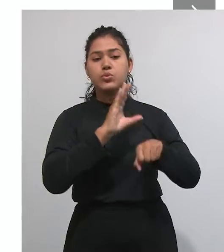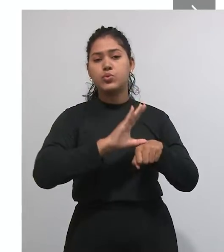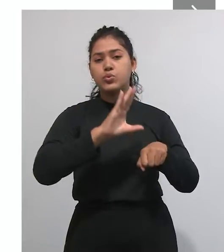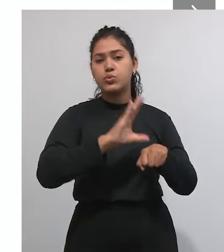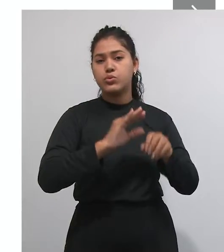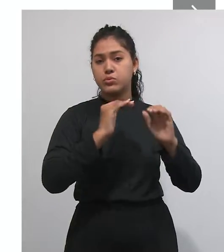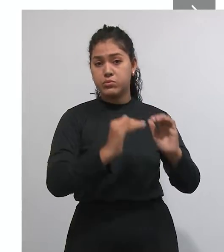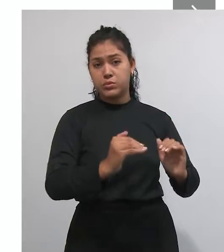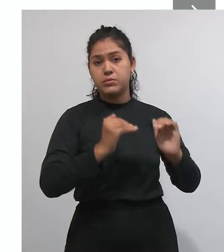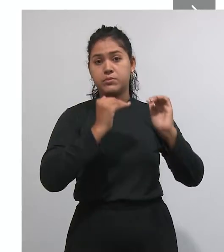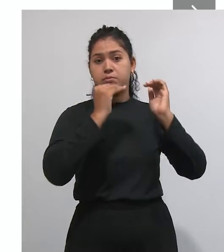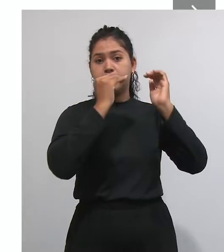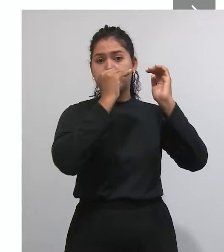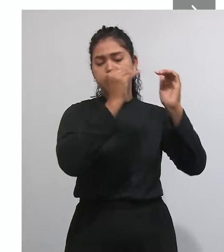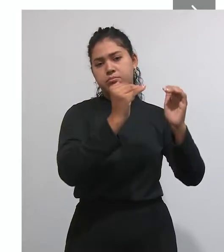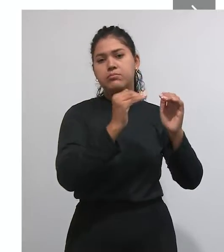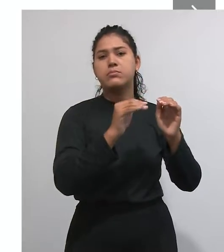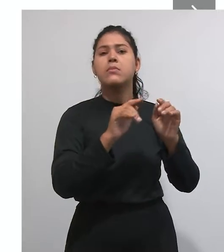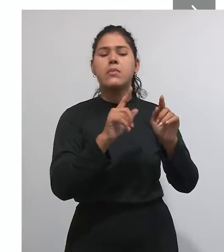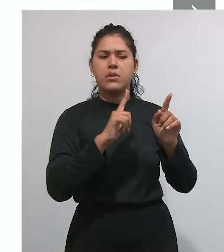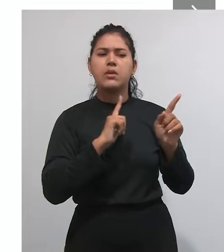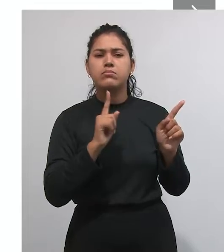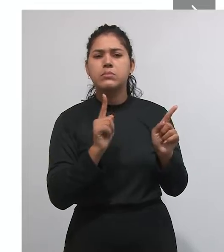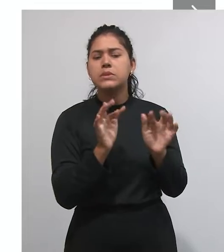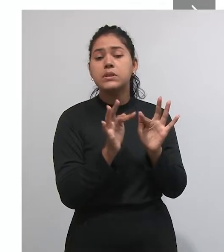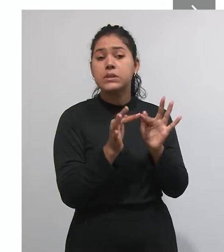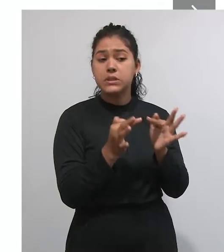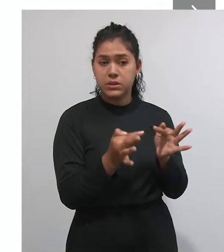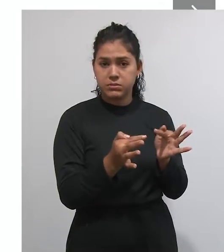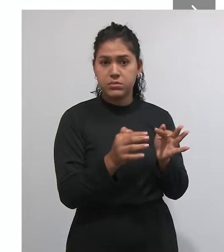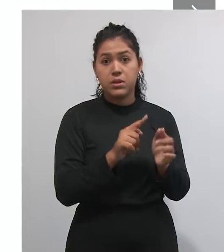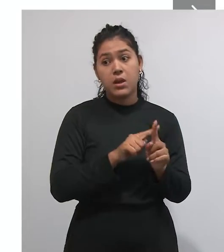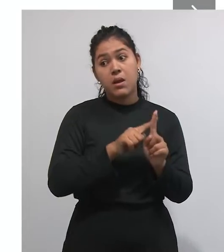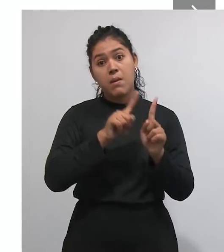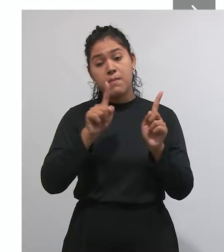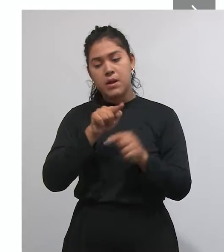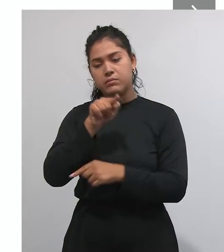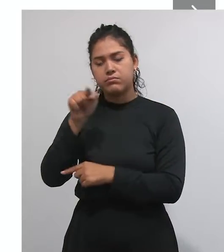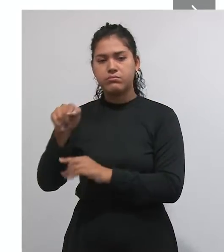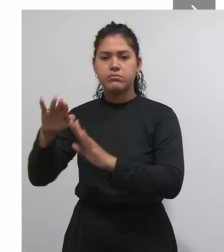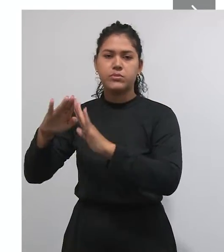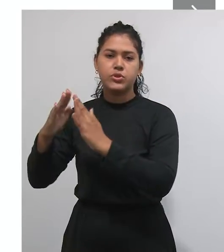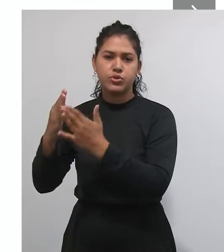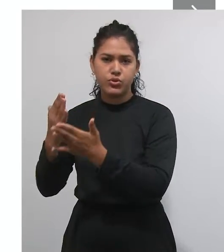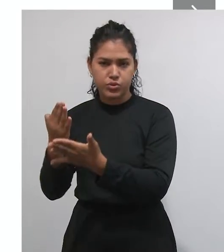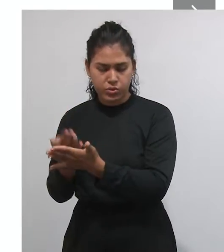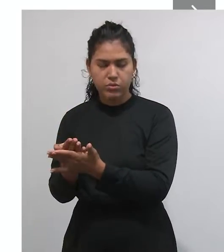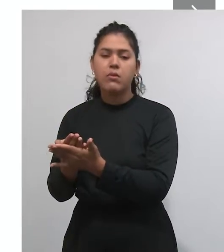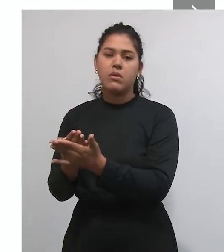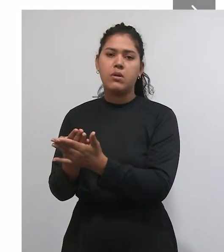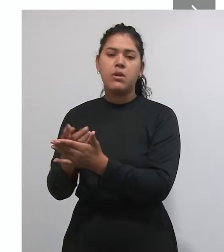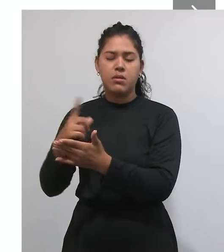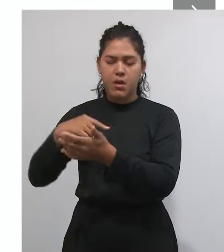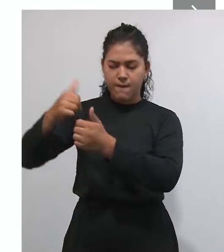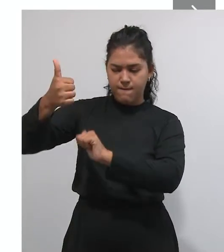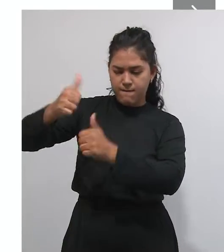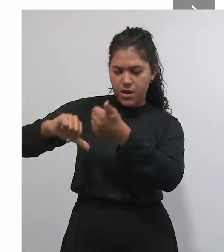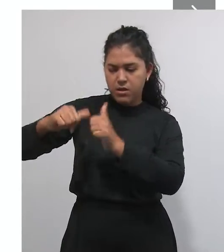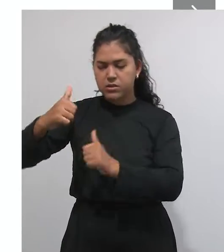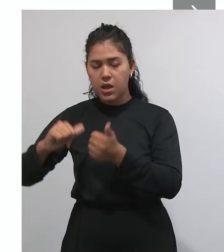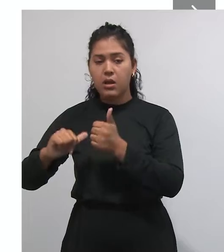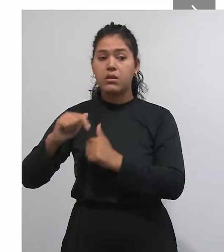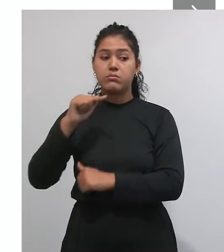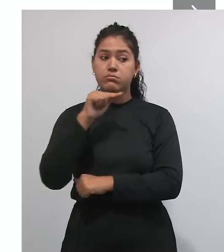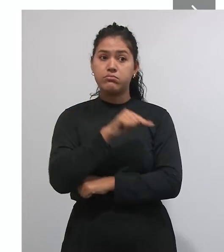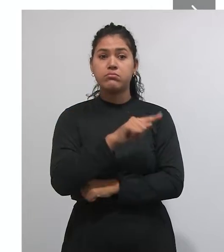superiores, com menos incidência a avaliação de cursos de pós-graduação, como